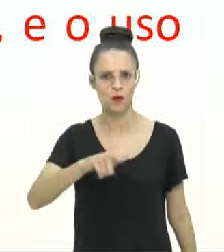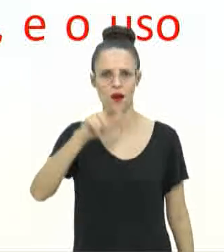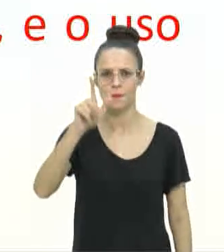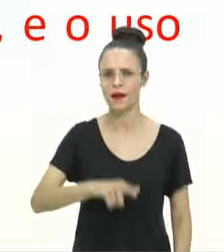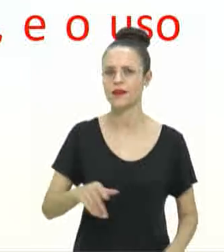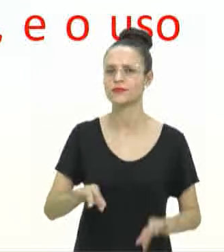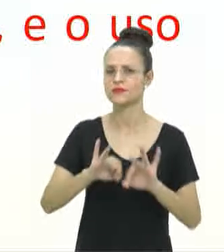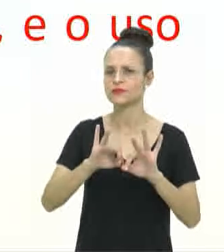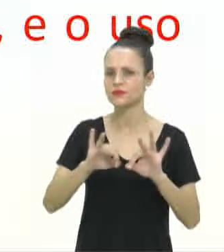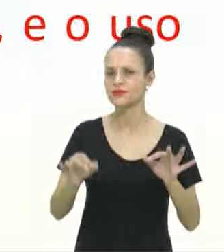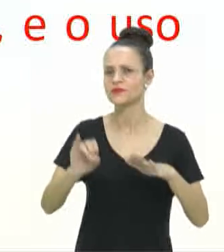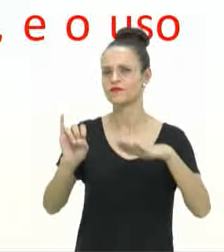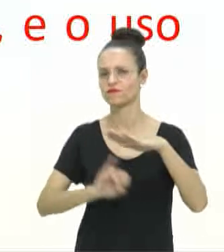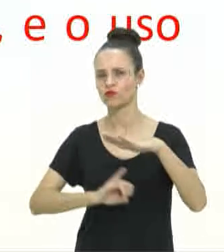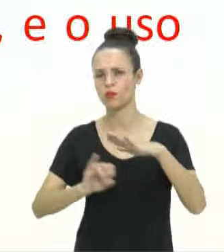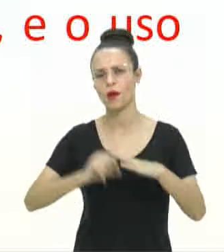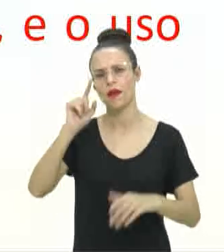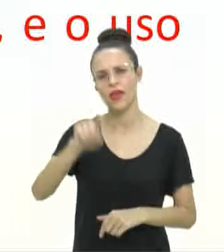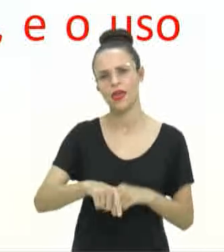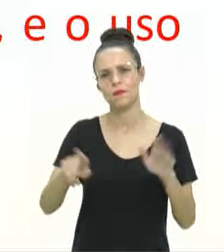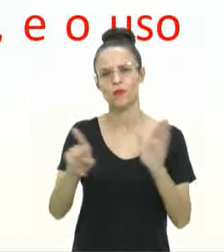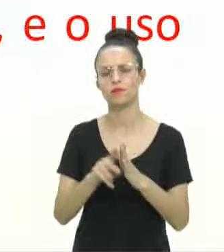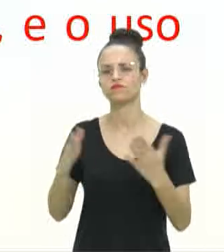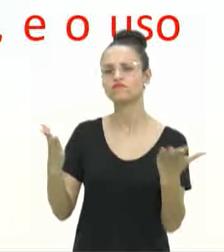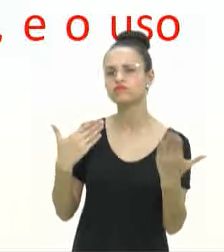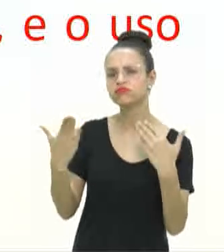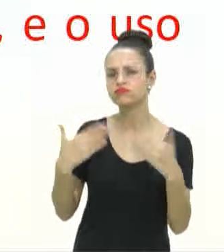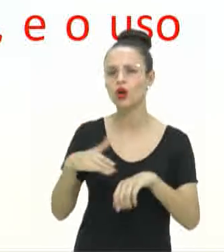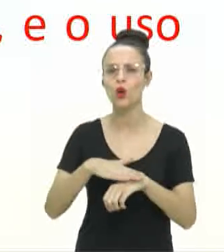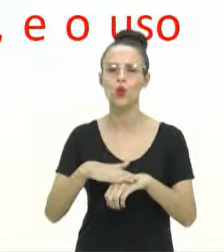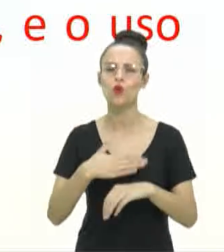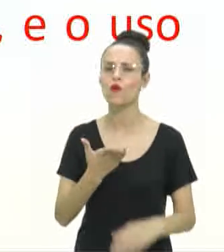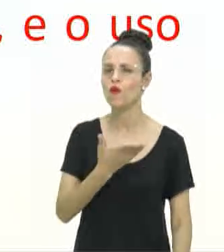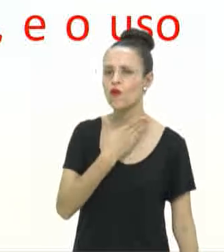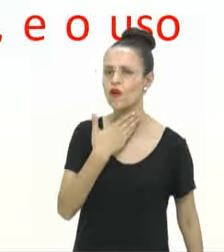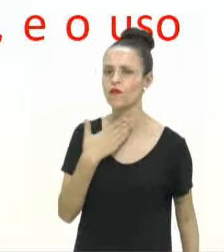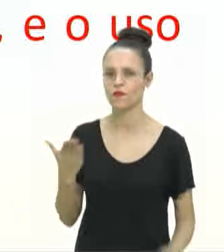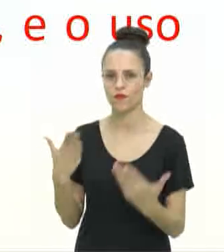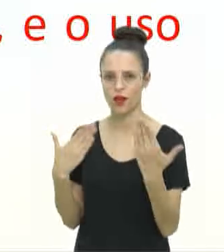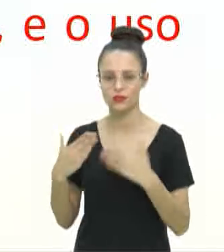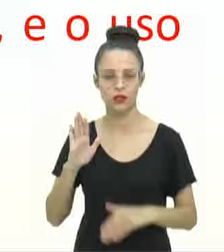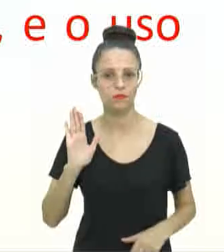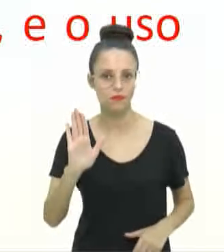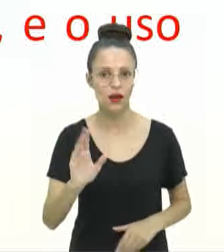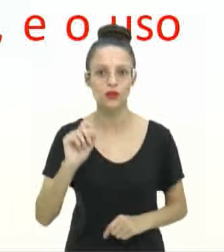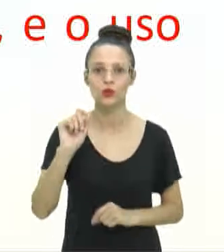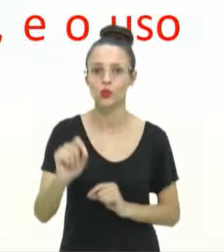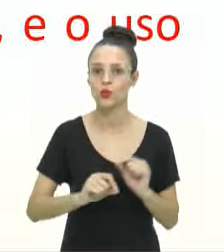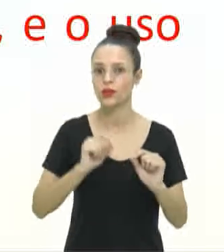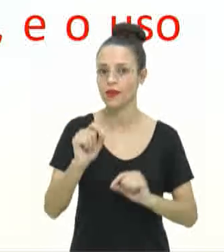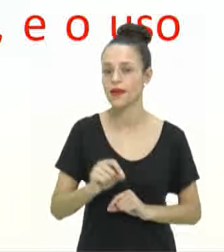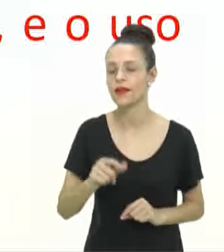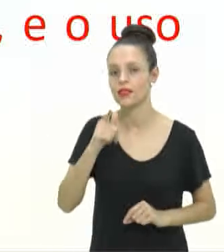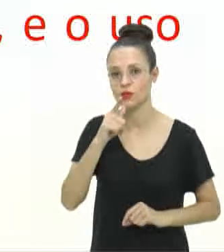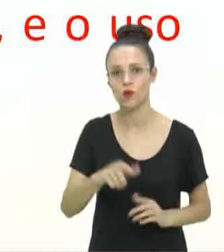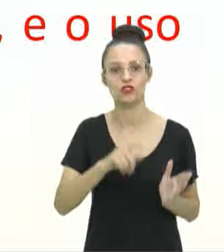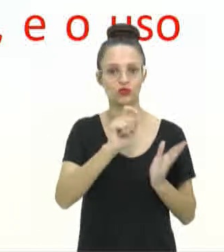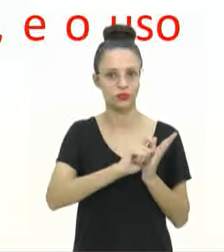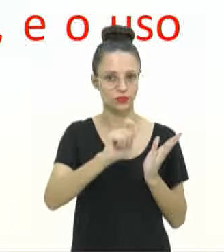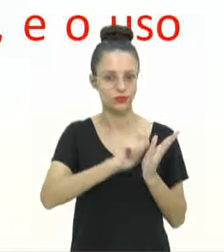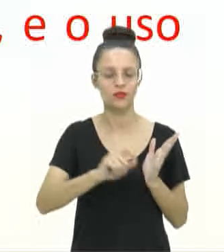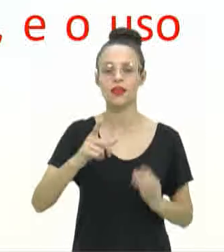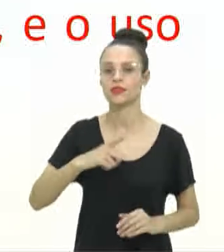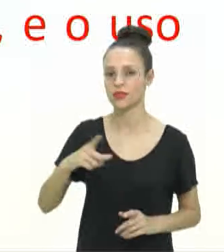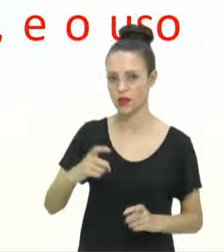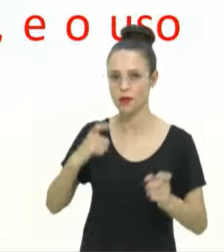coloquial, já que se trata de uma espécie de conversa nesse espaço. Contudo, Por se tratar de linguagem escrita, há